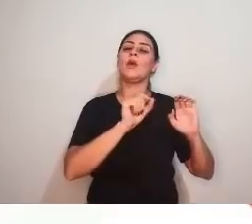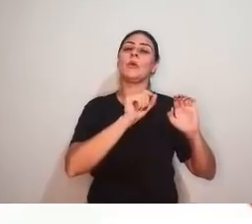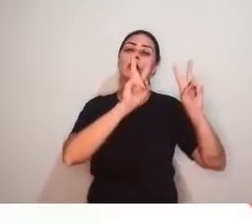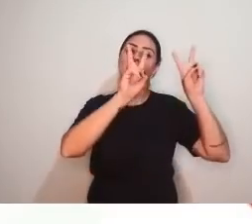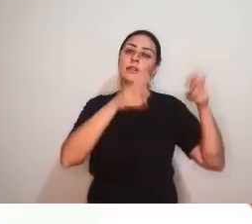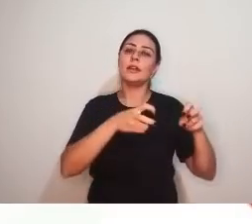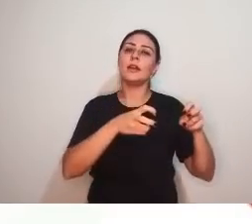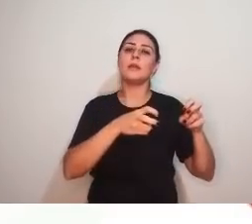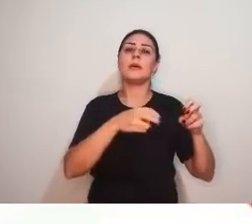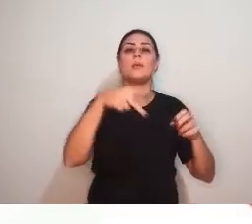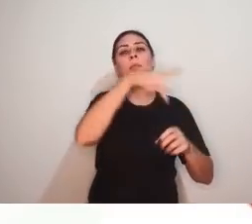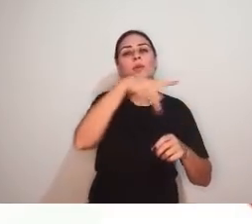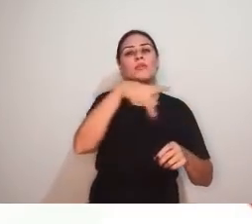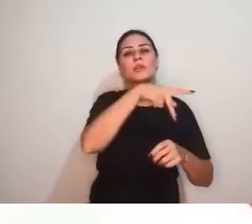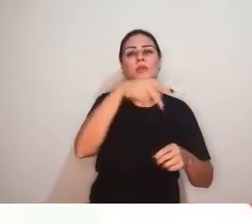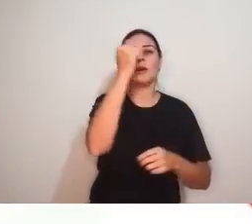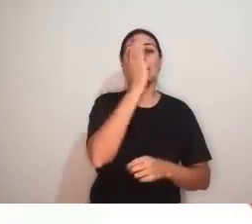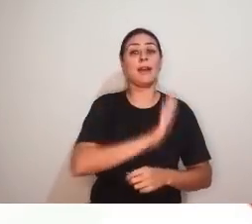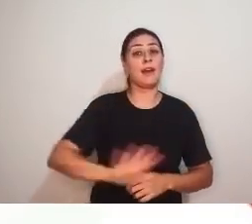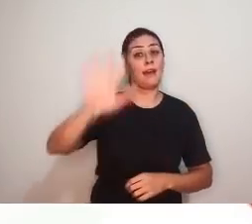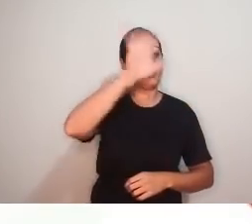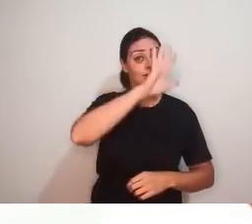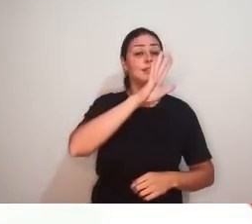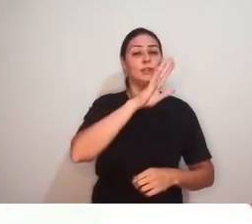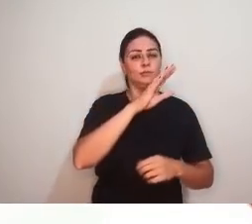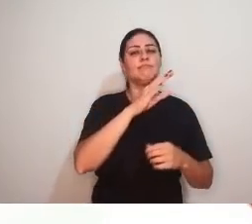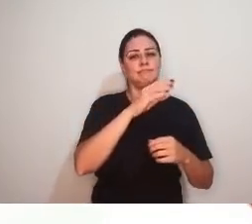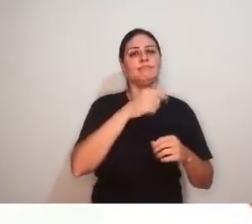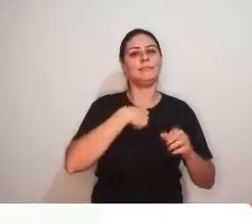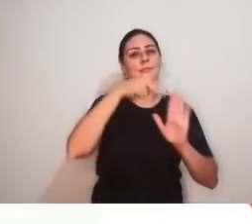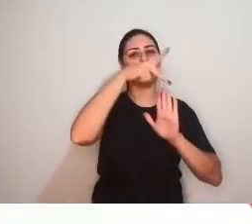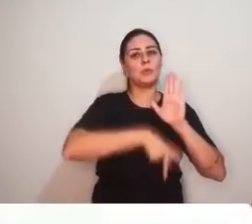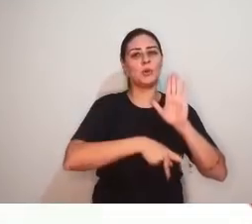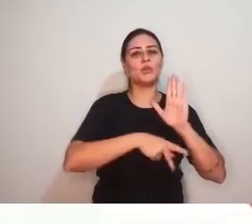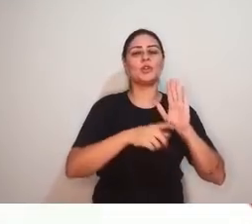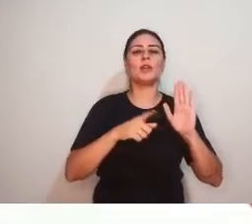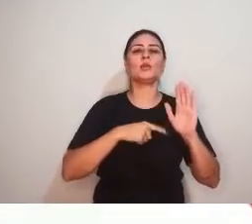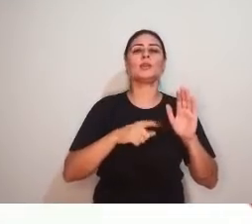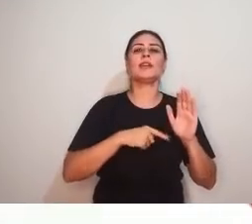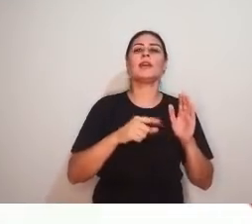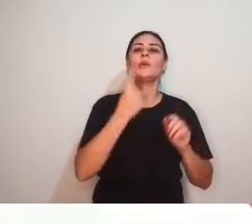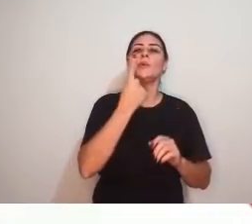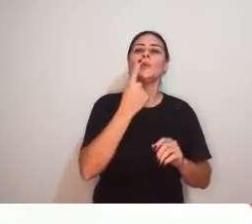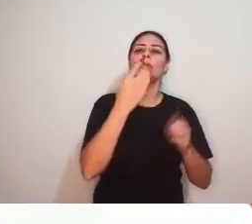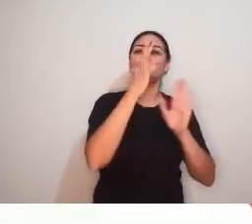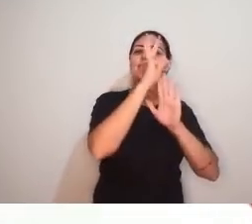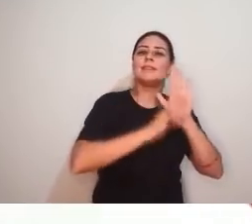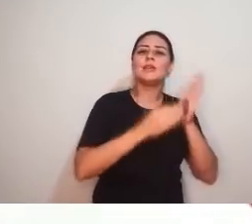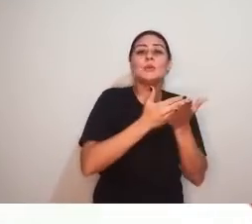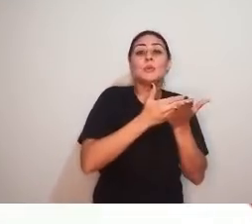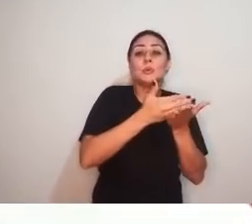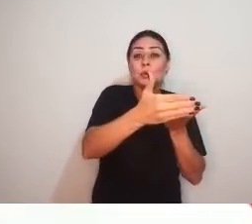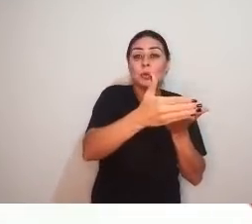que é a organização de professores aqui do Brasil, da Lilian e sua equipe, que tem no artigo da abertura, um